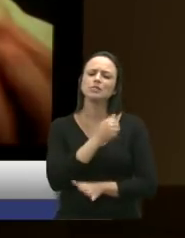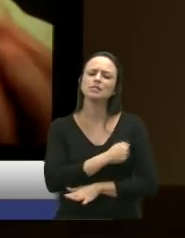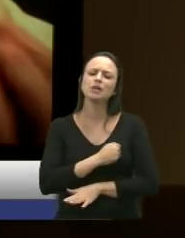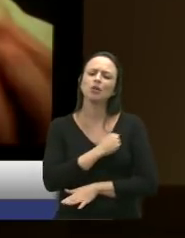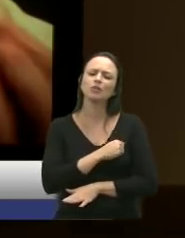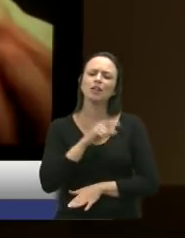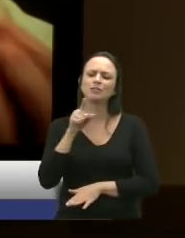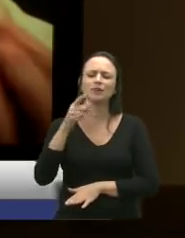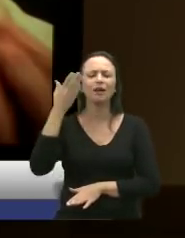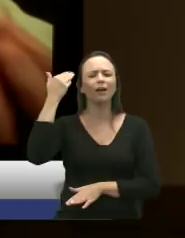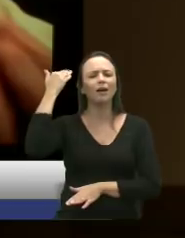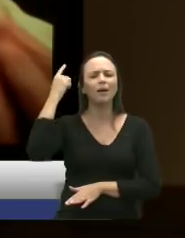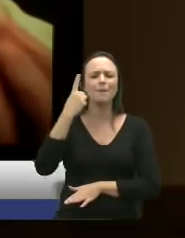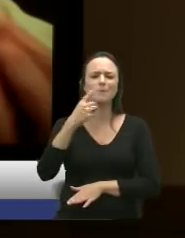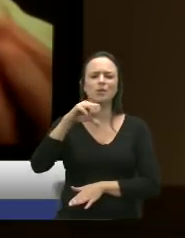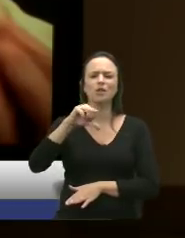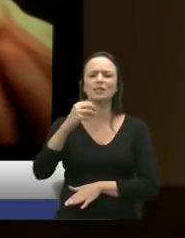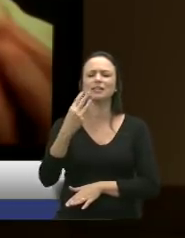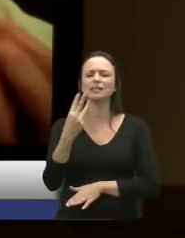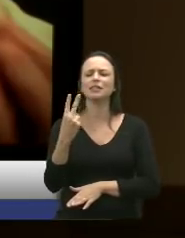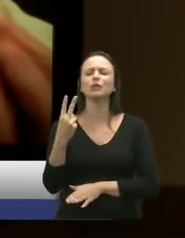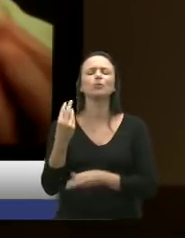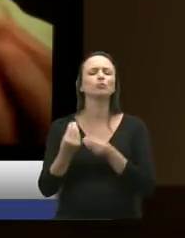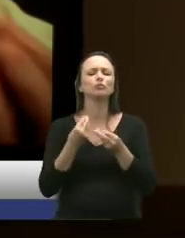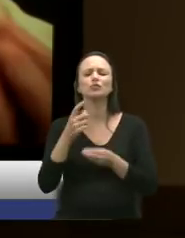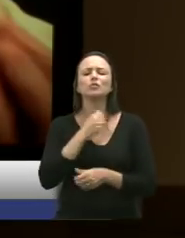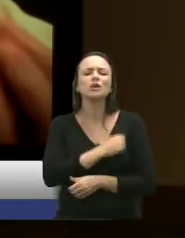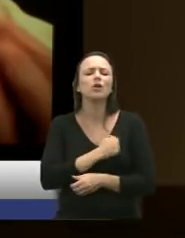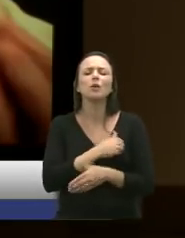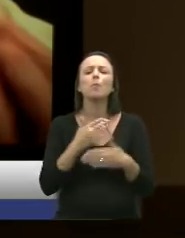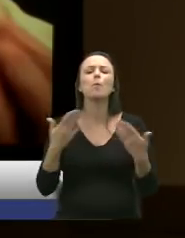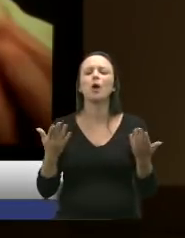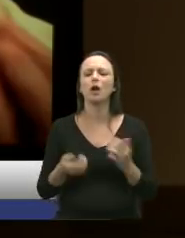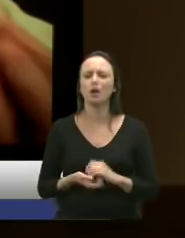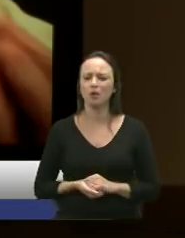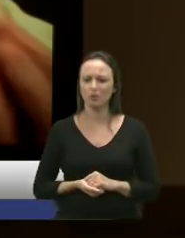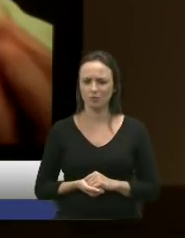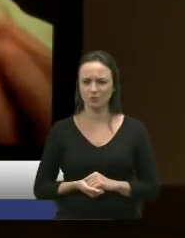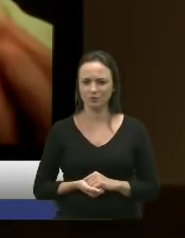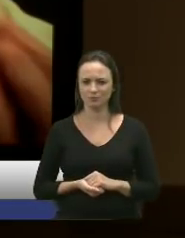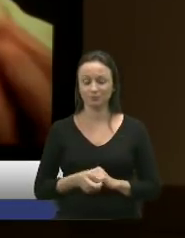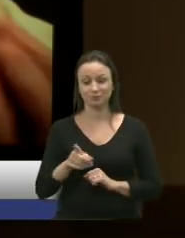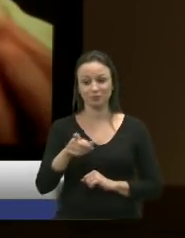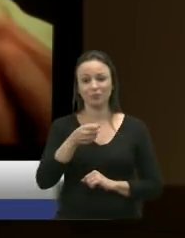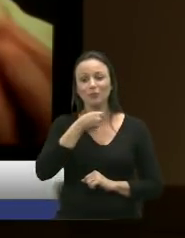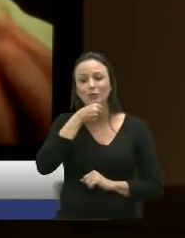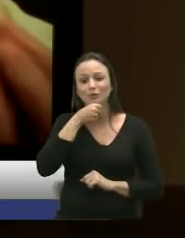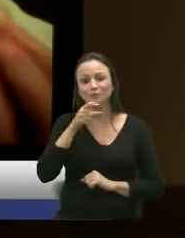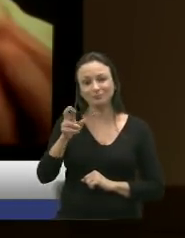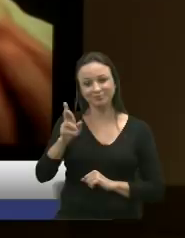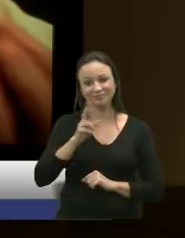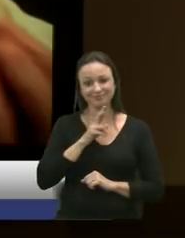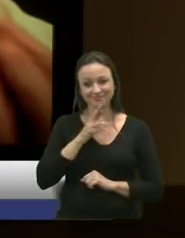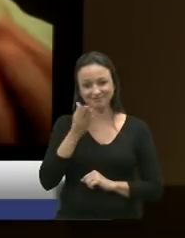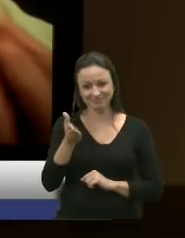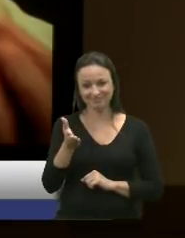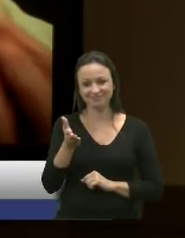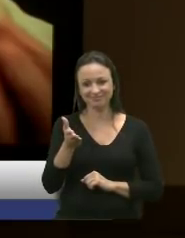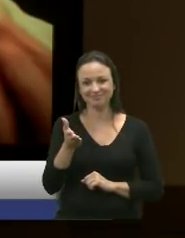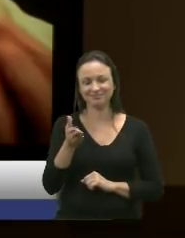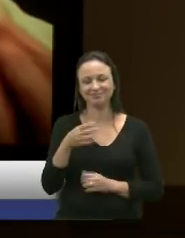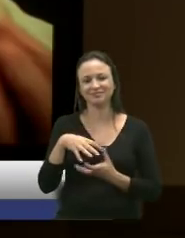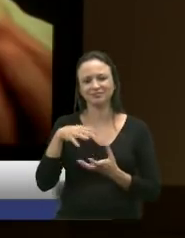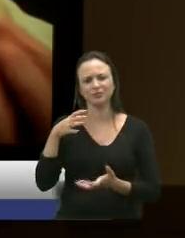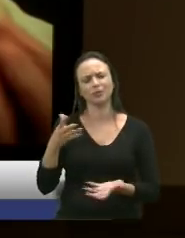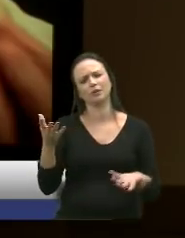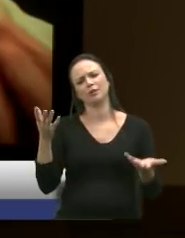senhor traz daquela época de 32, qual é a sua saudade? E ele me responde no seu sotaque caipira paulista: oh,